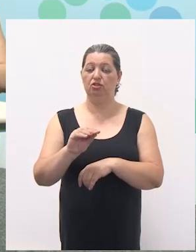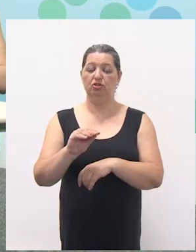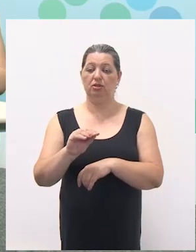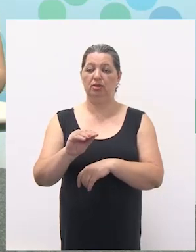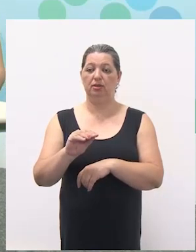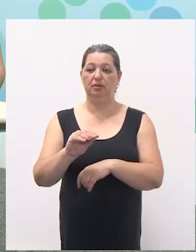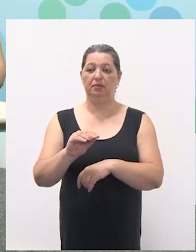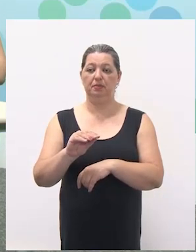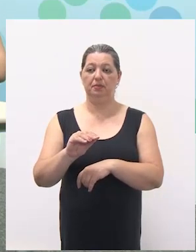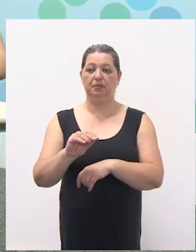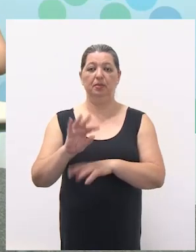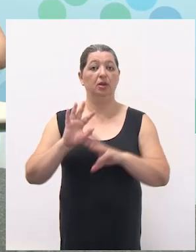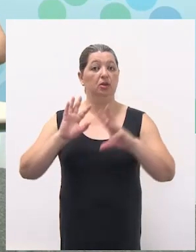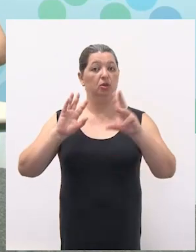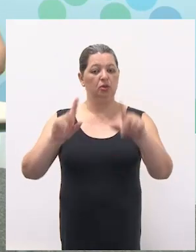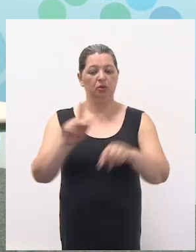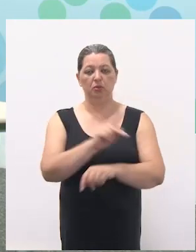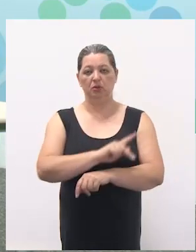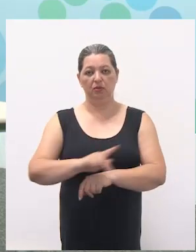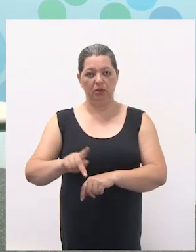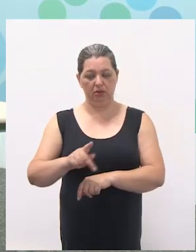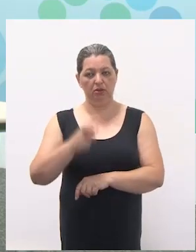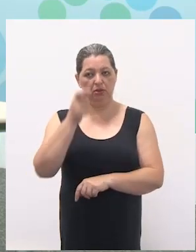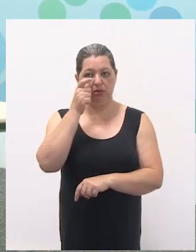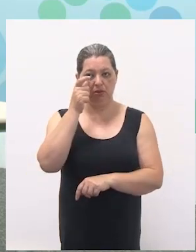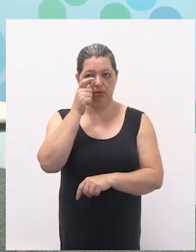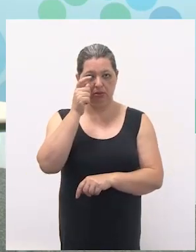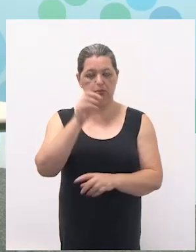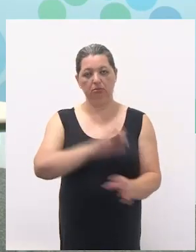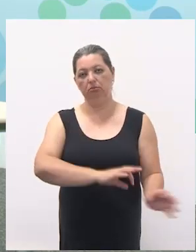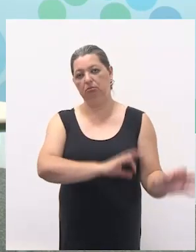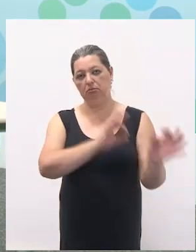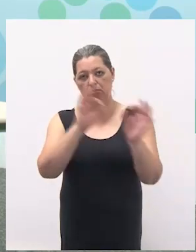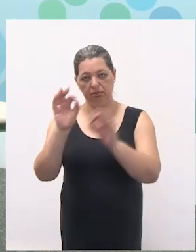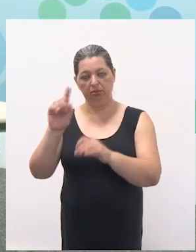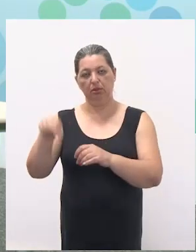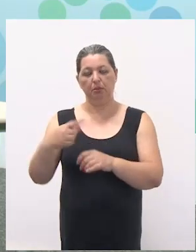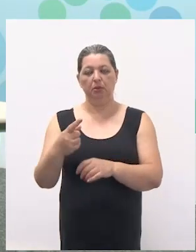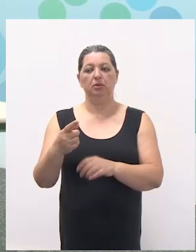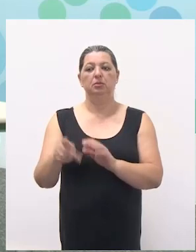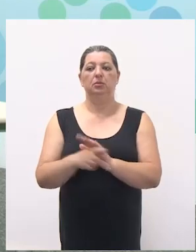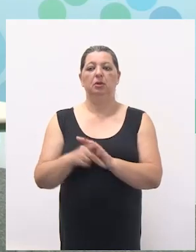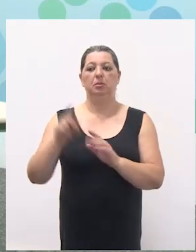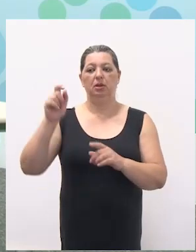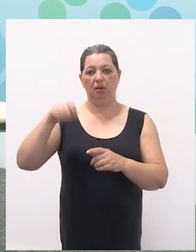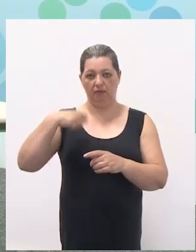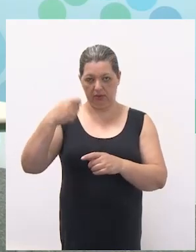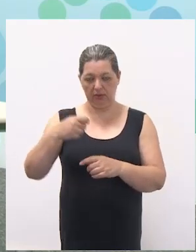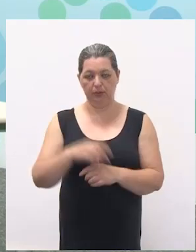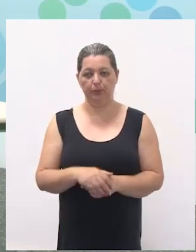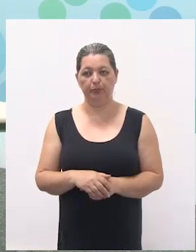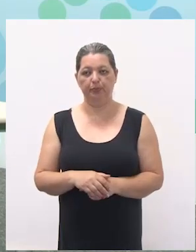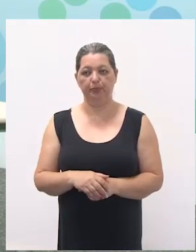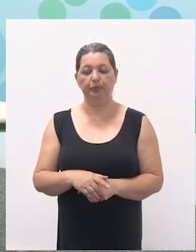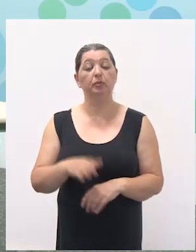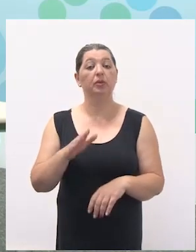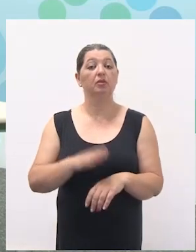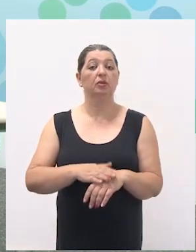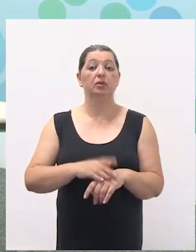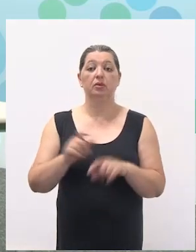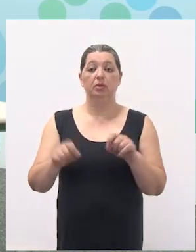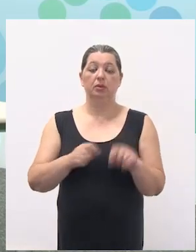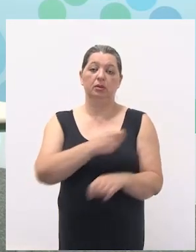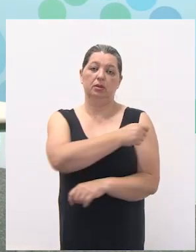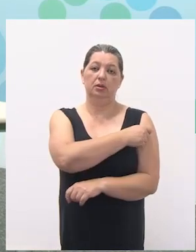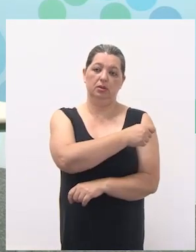todos os professores que estão aqui assistindo e depois a gravação, é fazer com que os seus alunos engajem